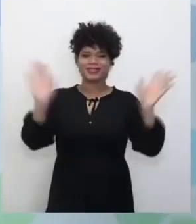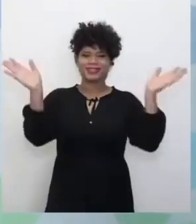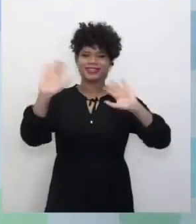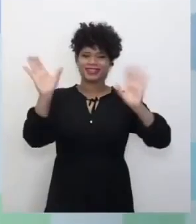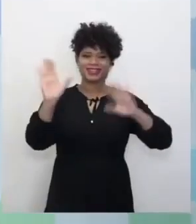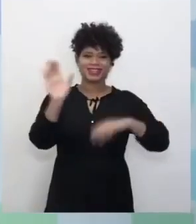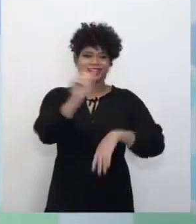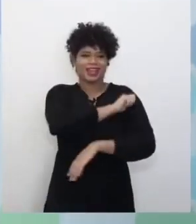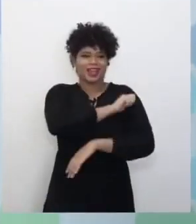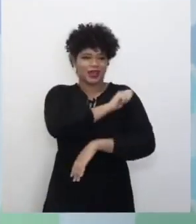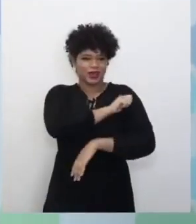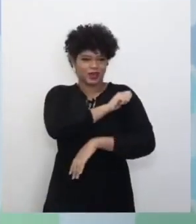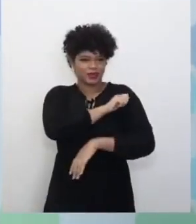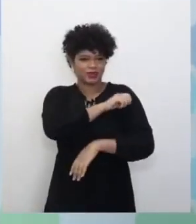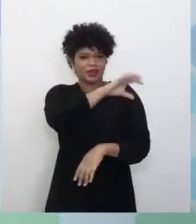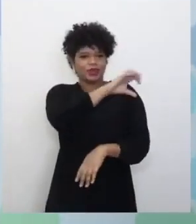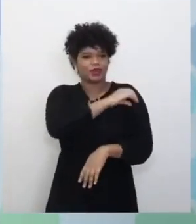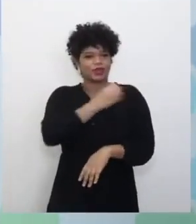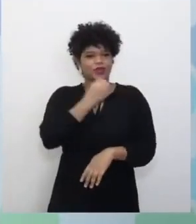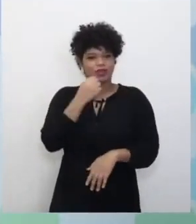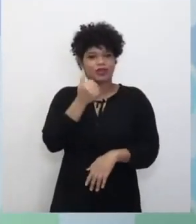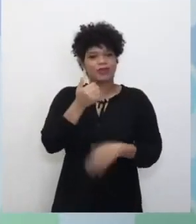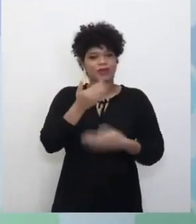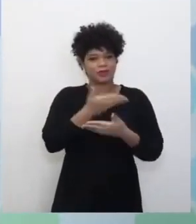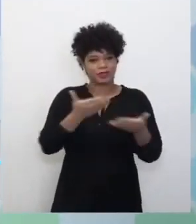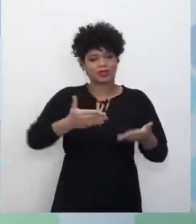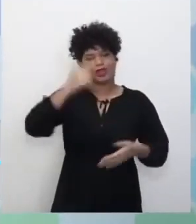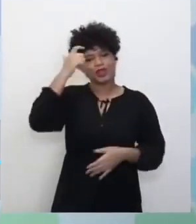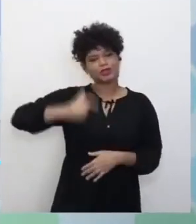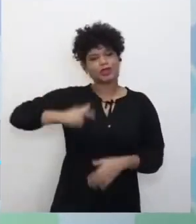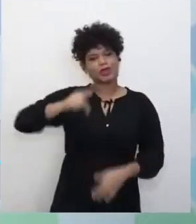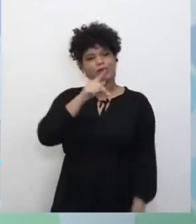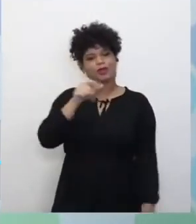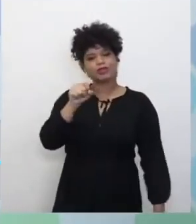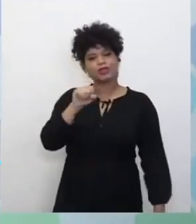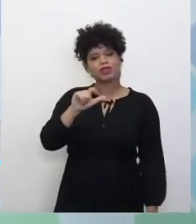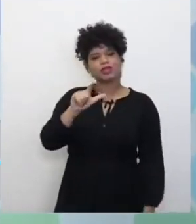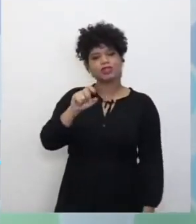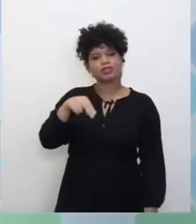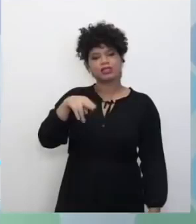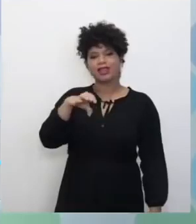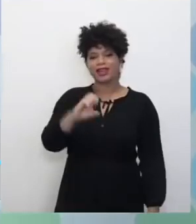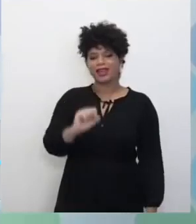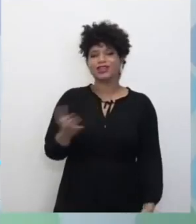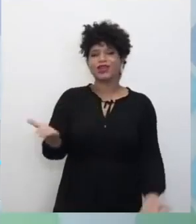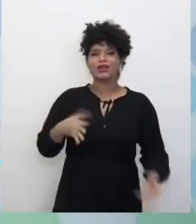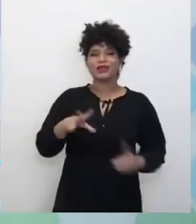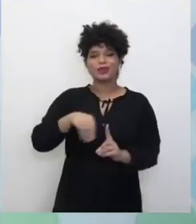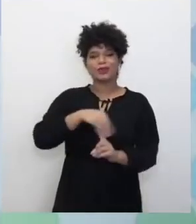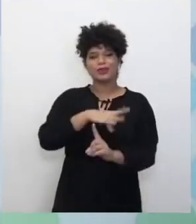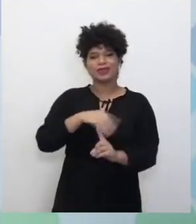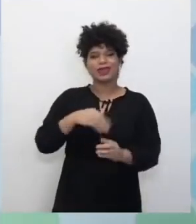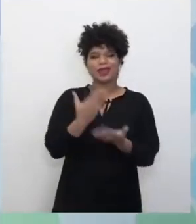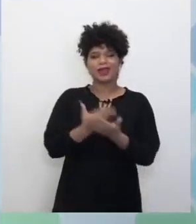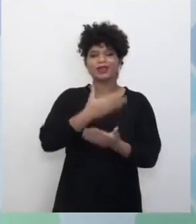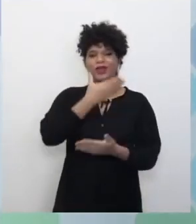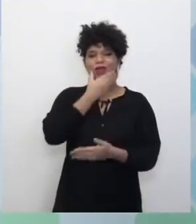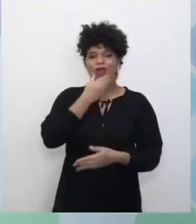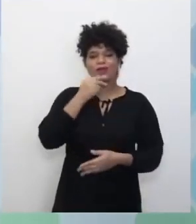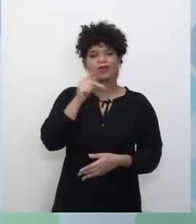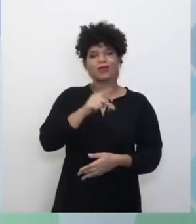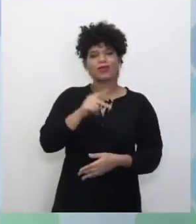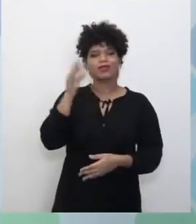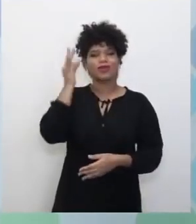Olá, estudante do 9º ano, tudo bem com vocês? Eu sou a professora Silene Félix e irei moderar a aula do professor Mauro Farias,